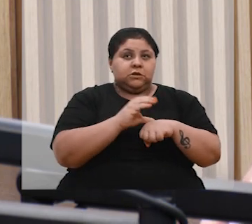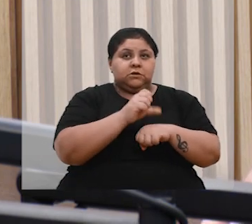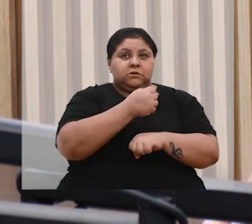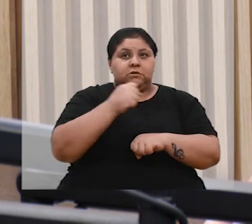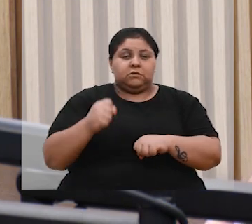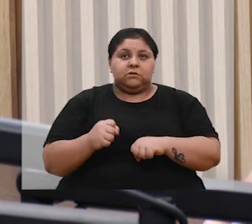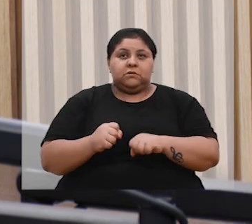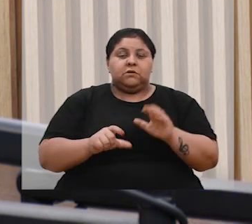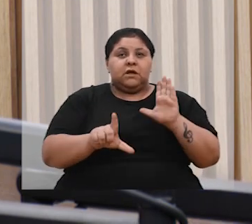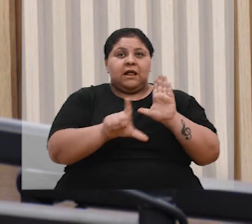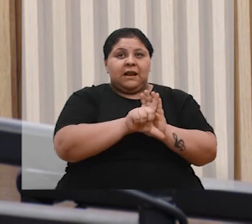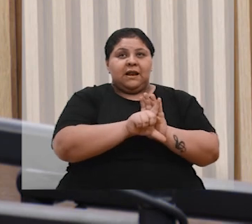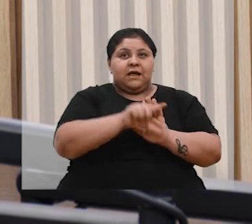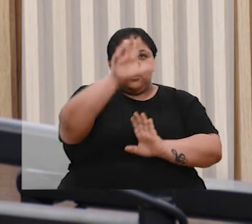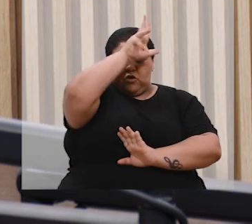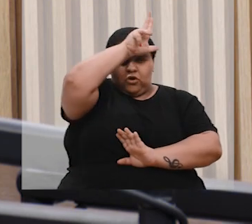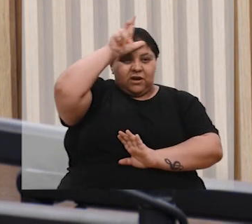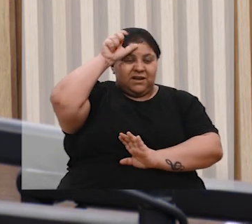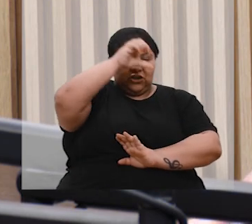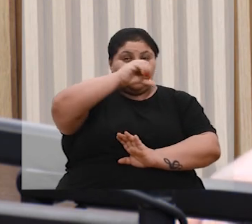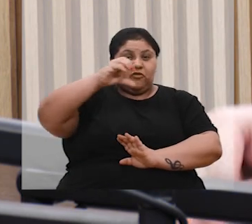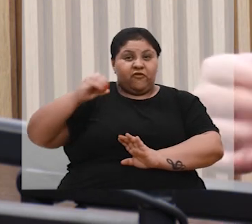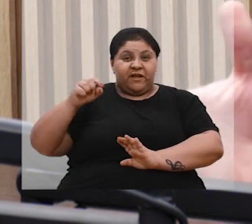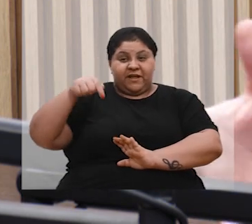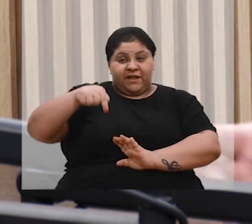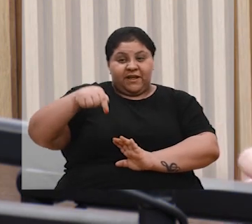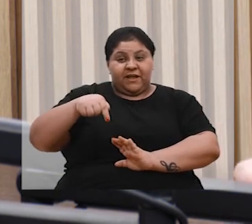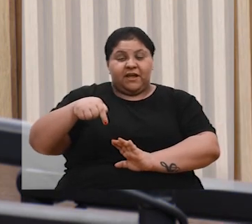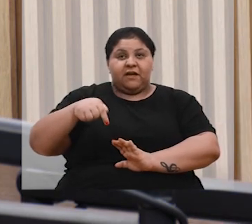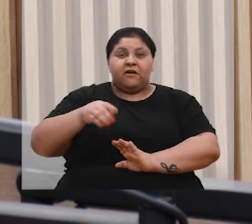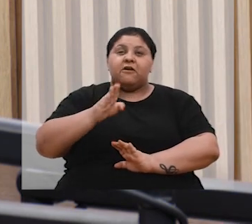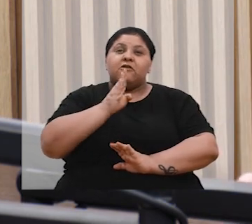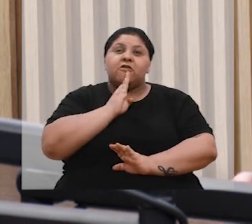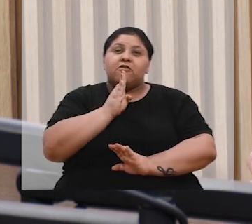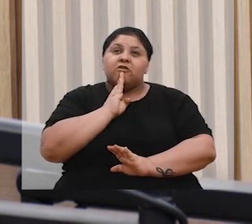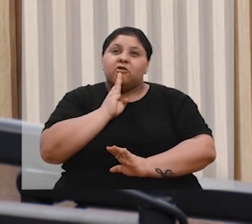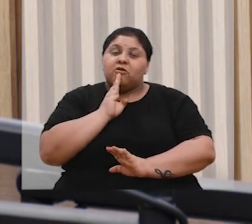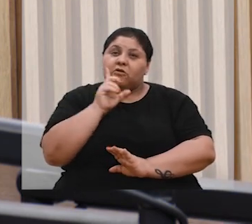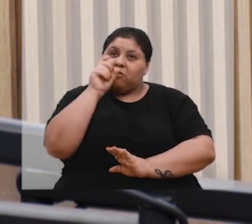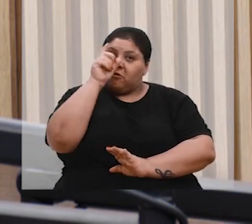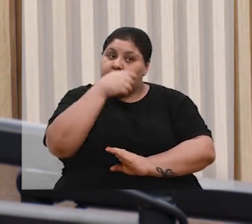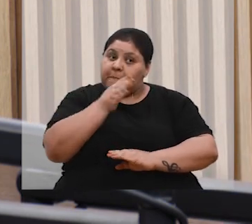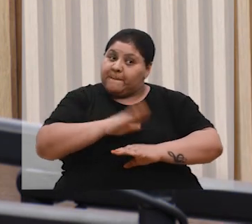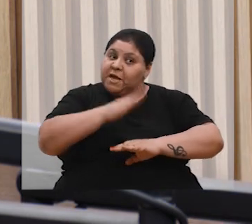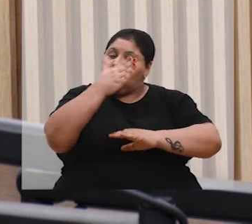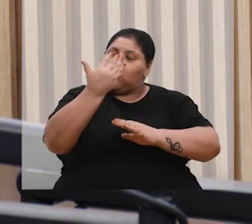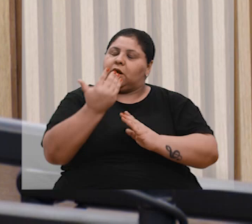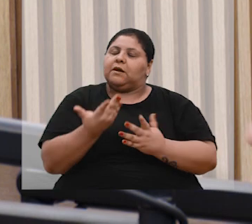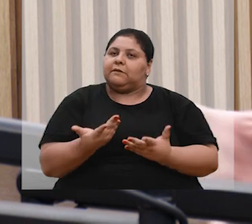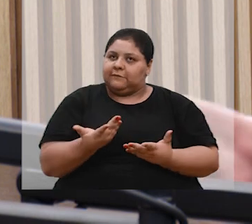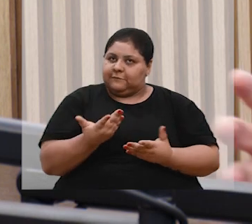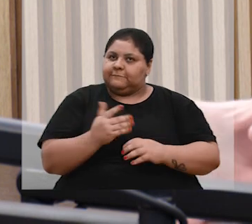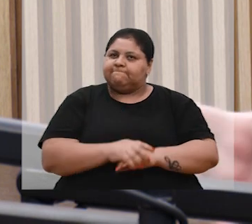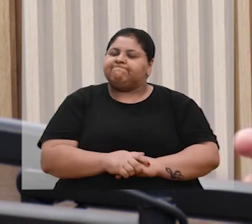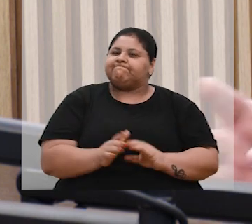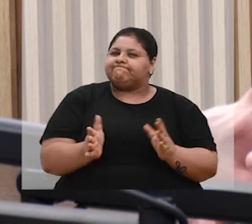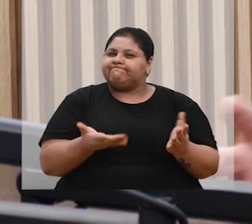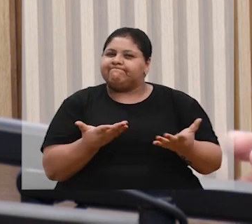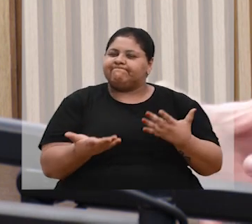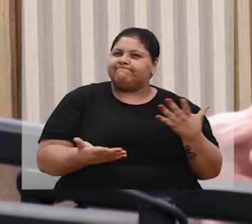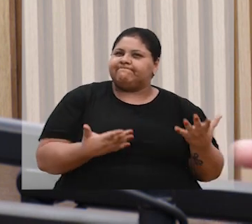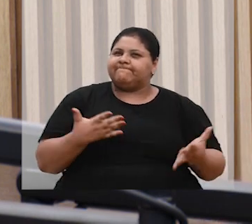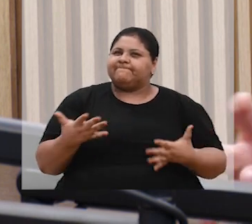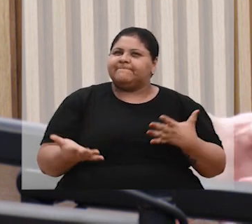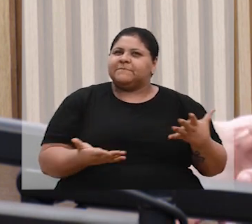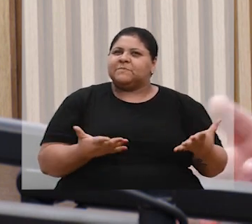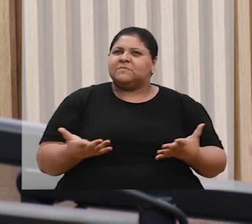orgânica em 90 aqui, à luz da Constituição, aí nós vamos conhecer uma complexidade ainda maior, né?